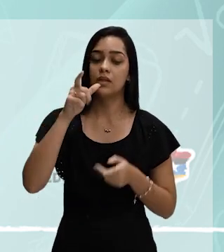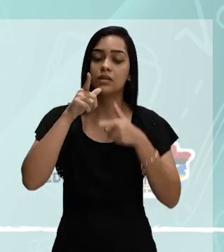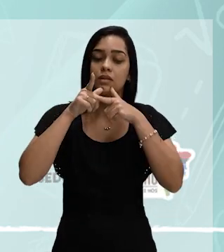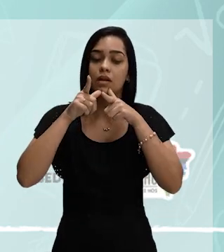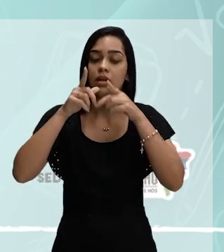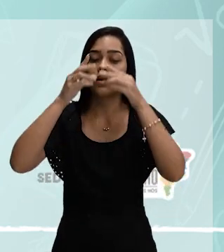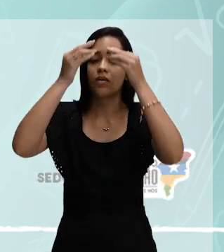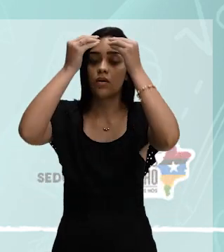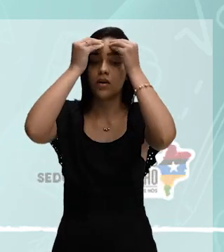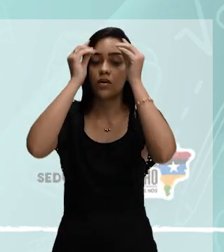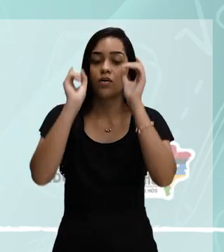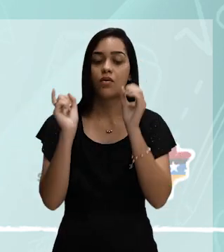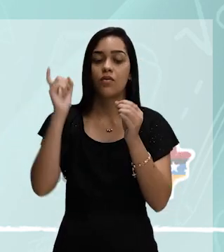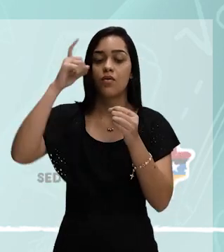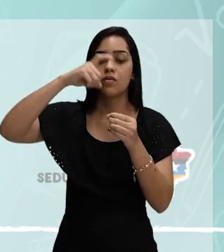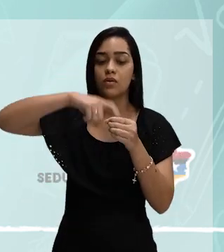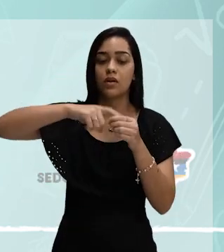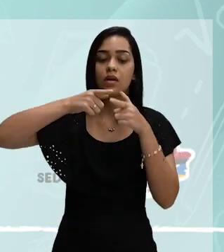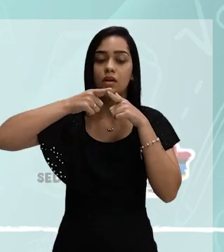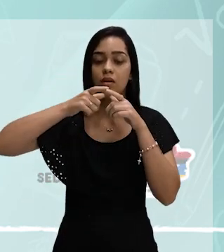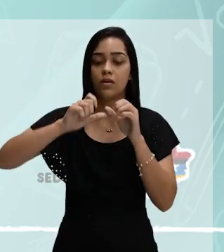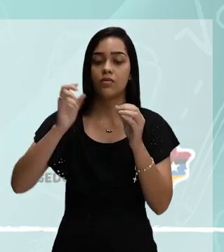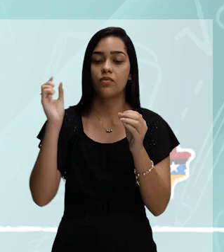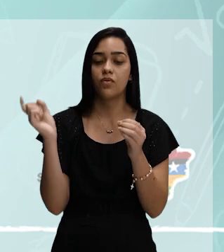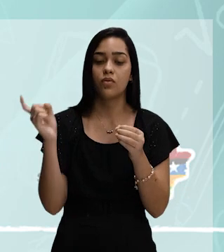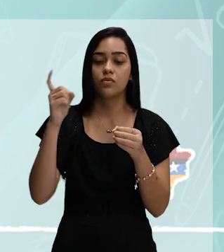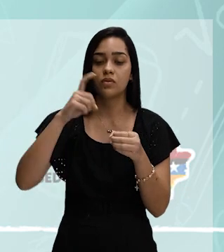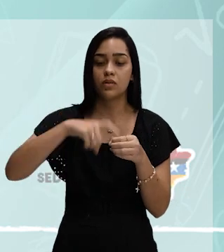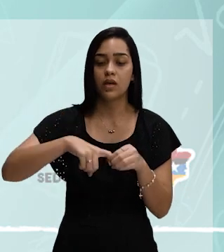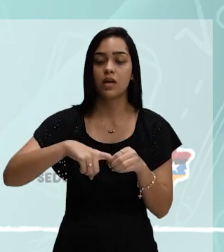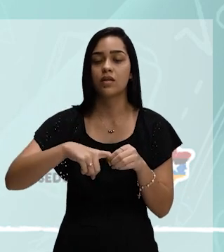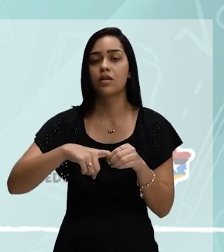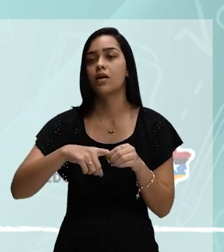desde sempre o homem se interessa pela linguagem voltada